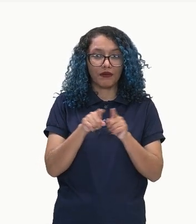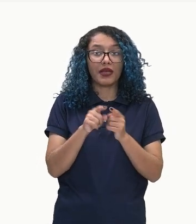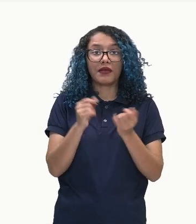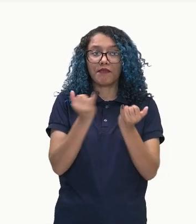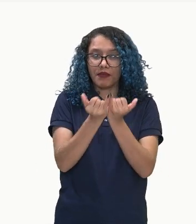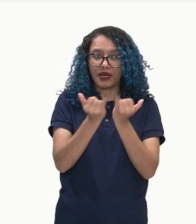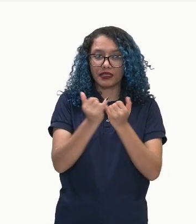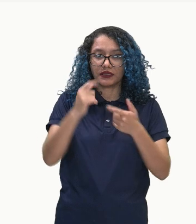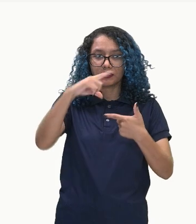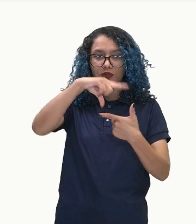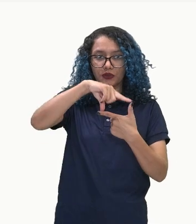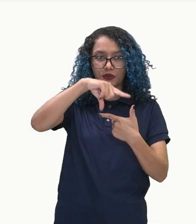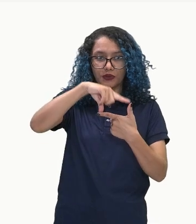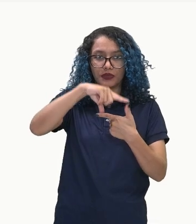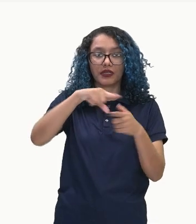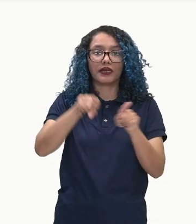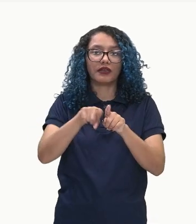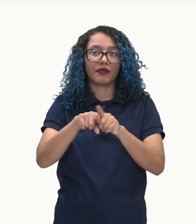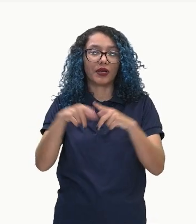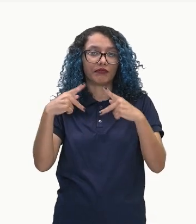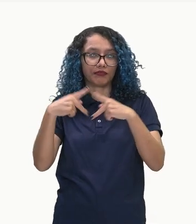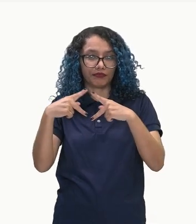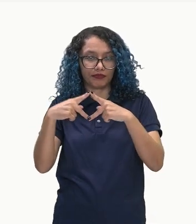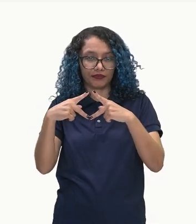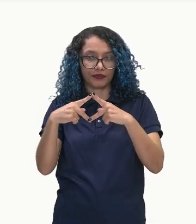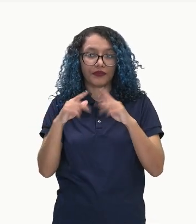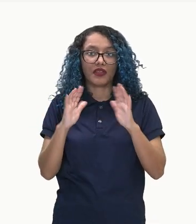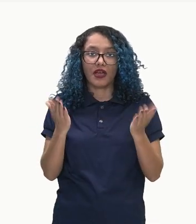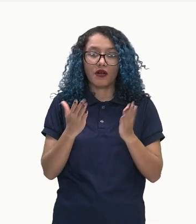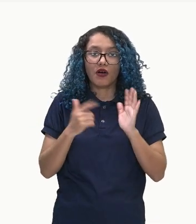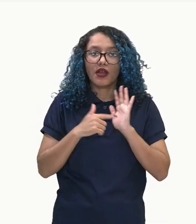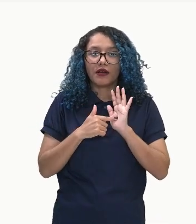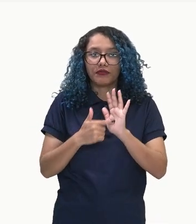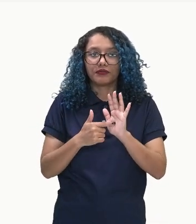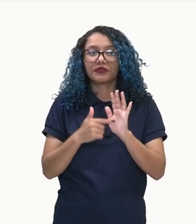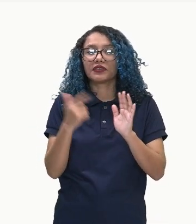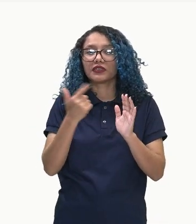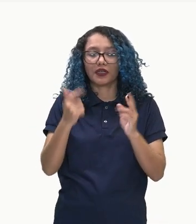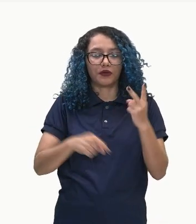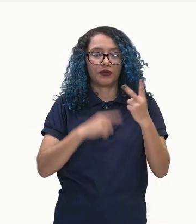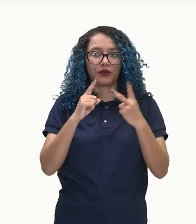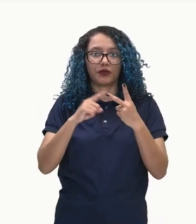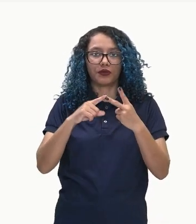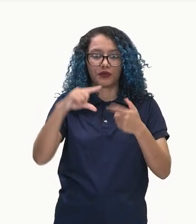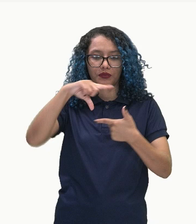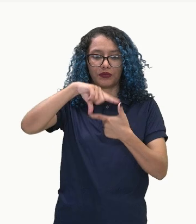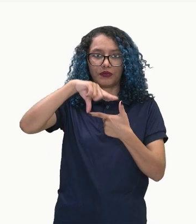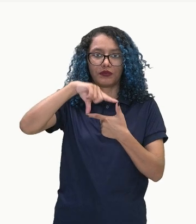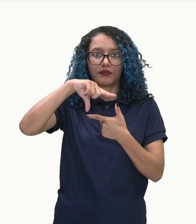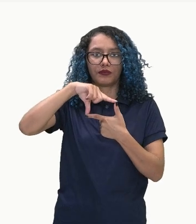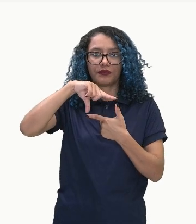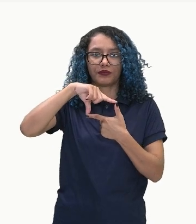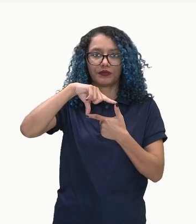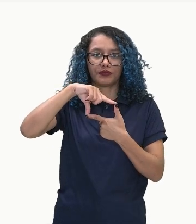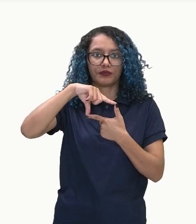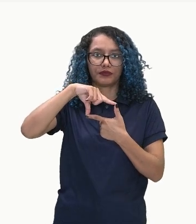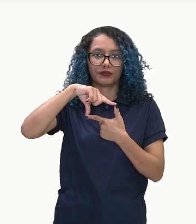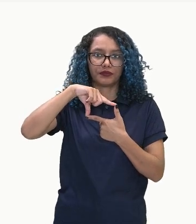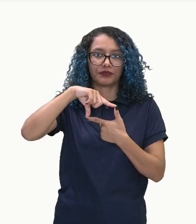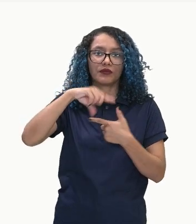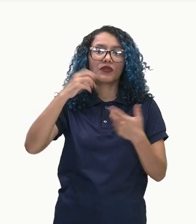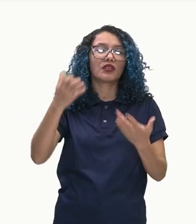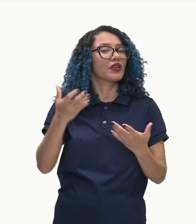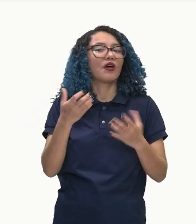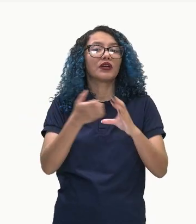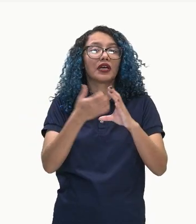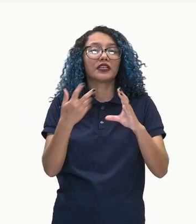que também define um losango, tá bom? Vamos falar do retângulo? O que o retângulo tem de especial? O que eu posso falar, usando uma linguagem matemática,